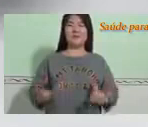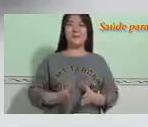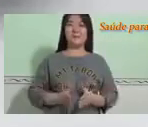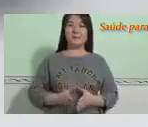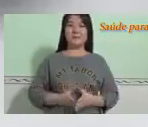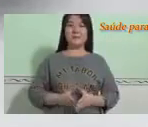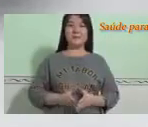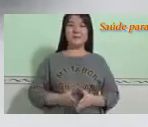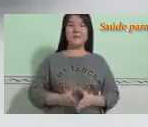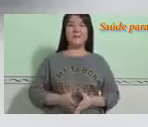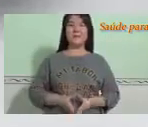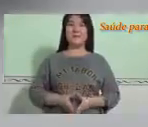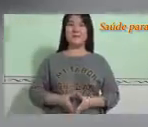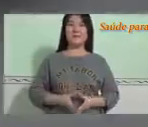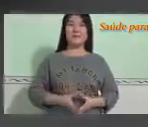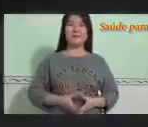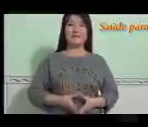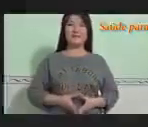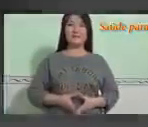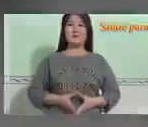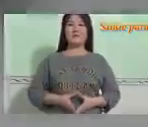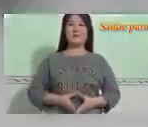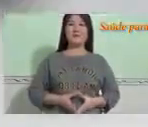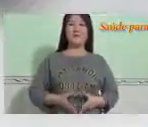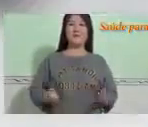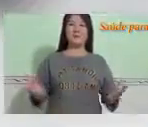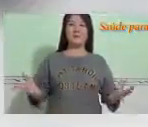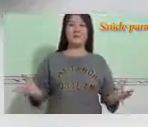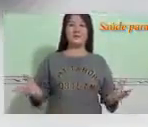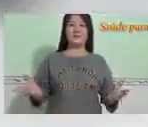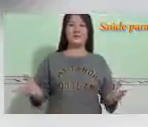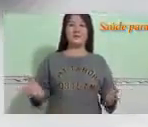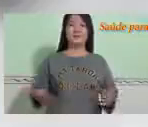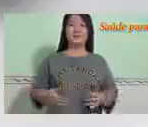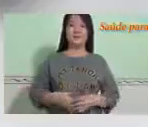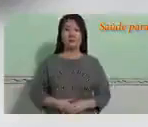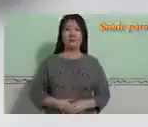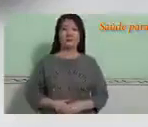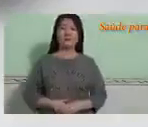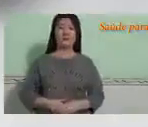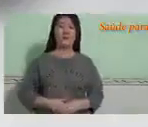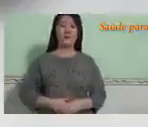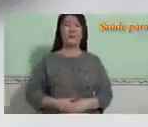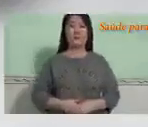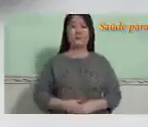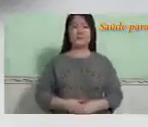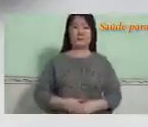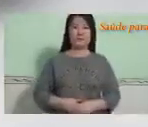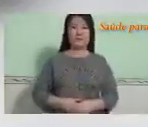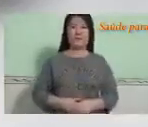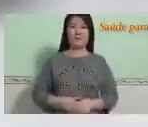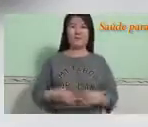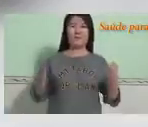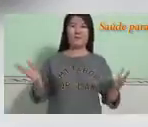biliares, problemas hepáticos e digestivos, osteoporose e infertilidade, principalmente no caso dos